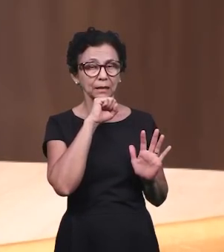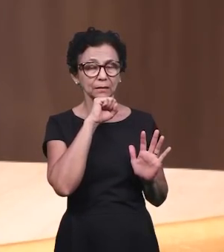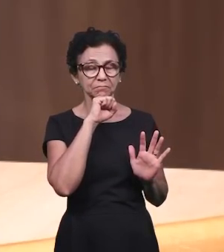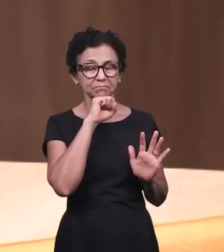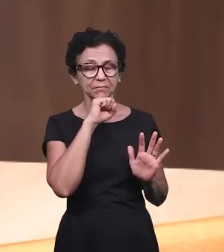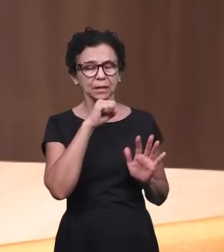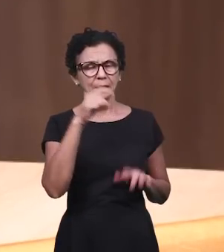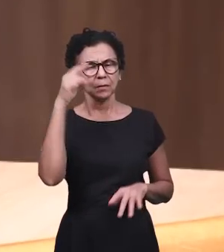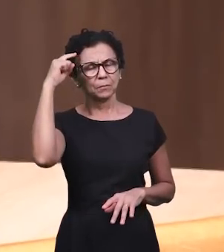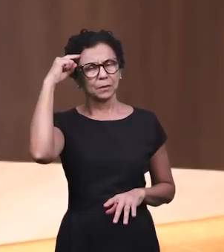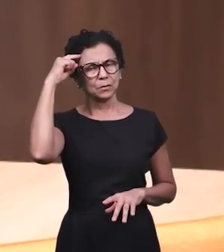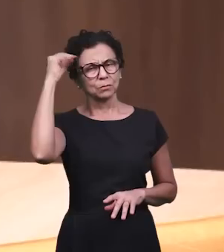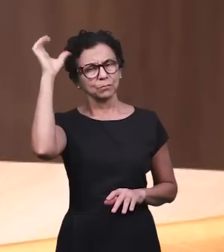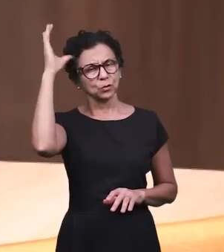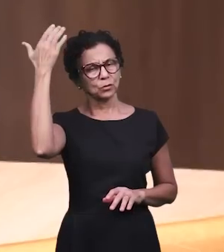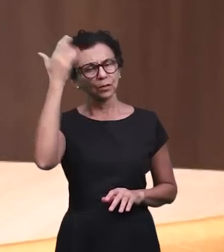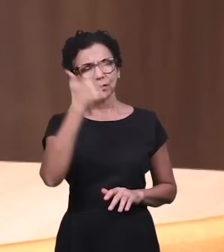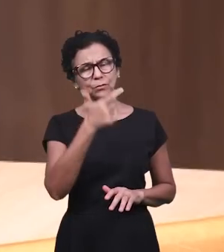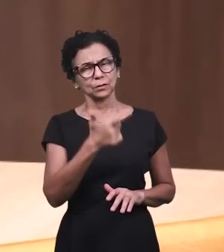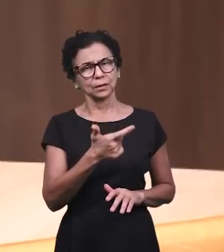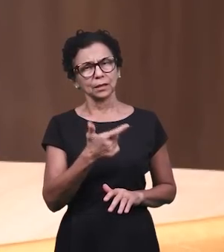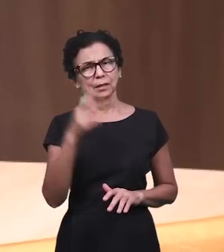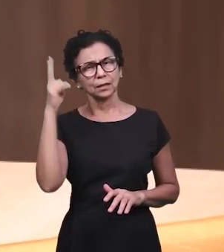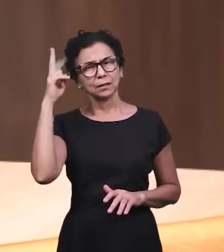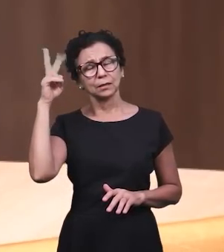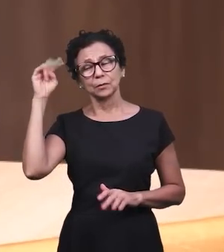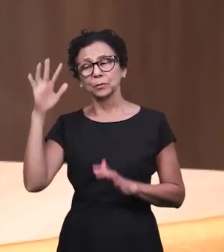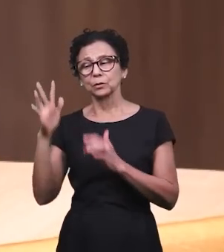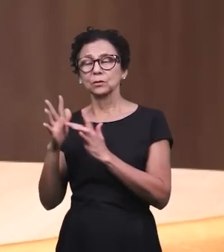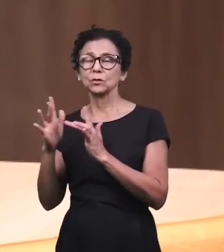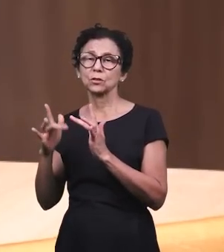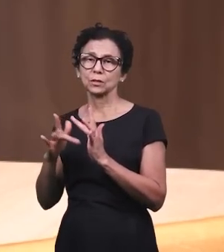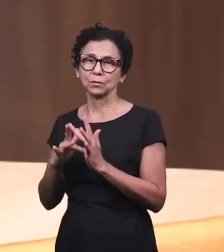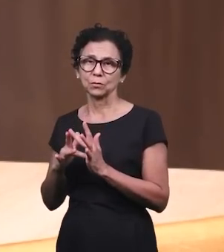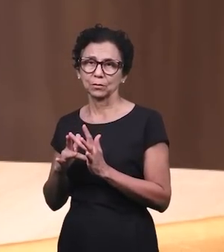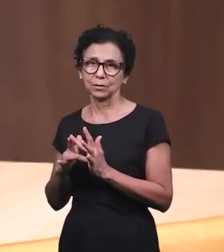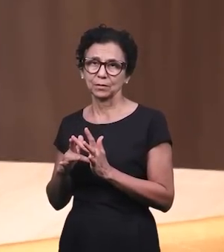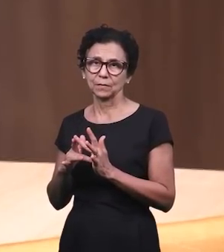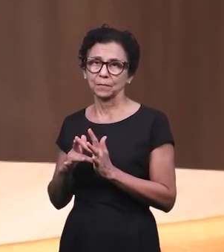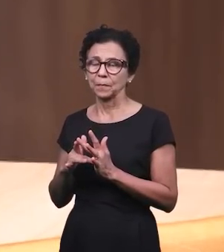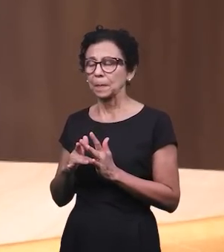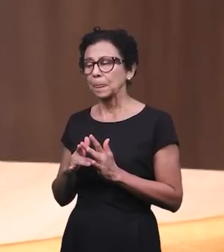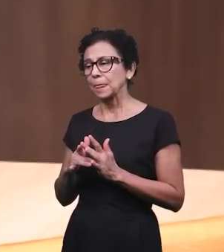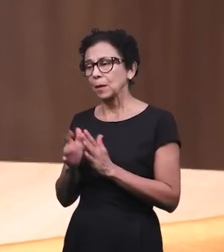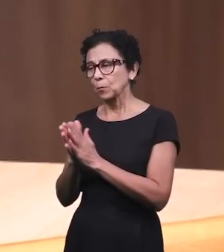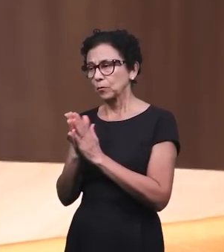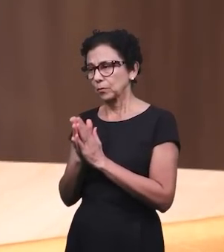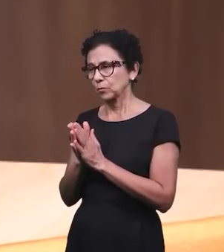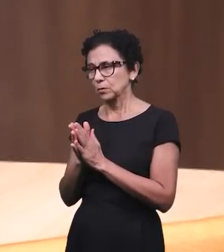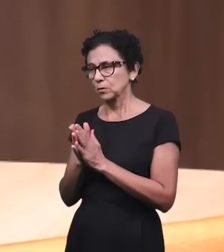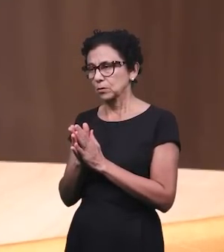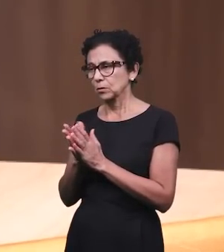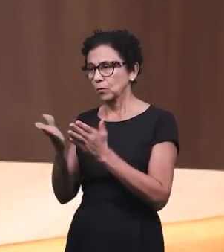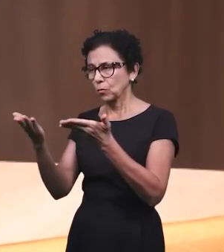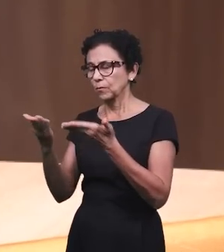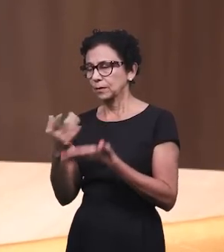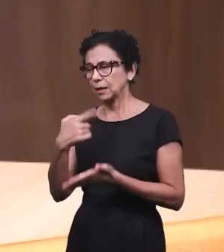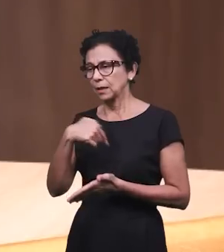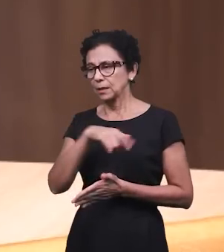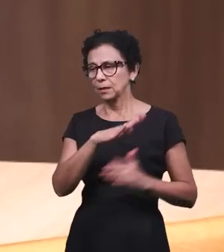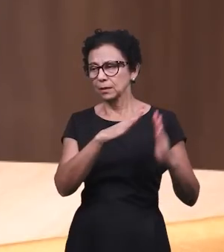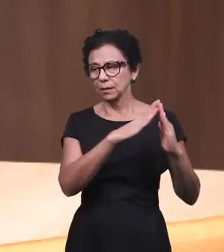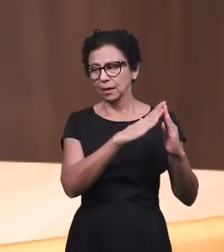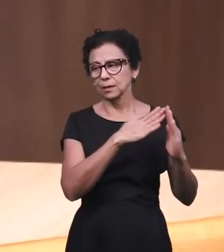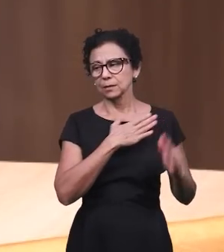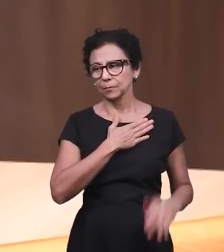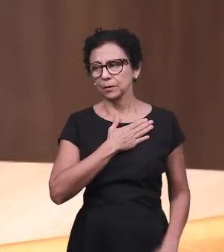sábia. Ele foi buscar socorro em Jesus. Ele fez um convite a Jesus, ele fez um pedido. Venha à minha casa.